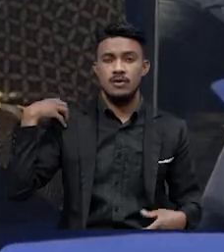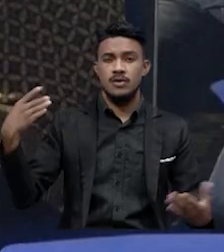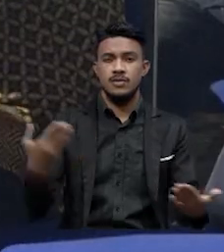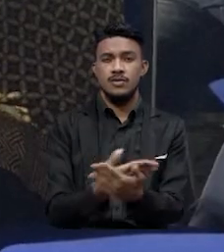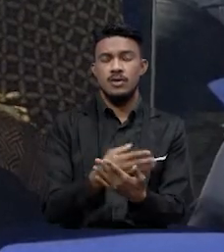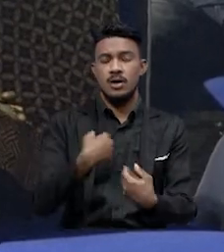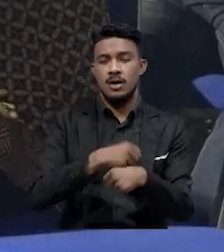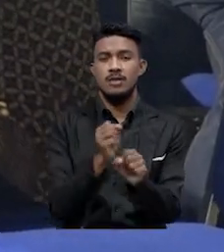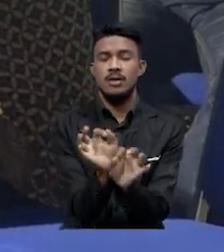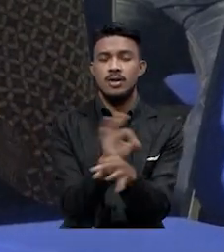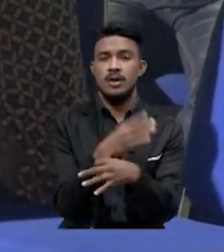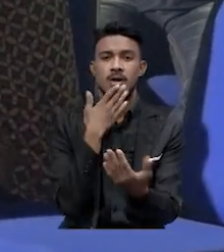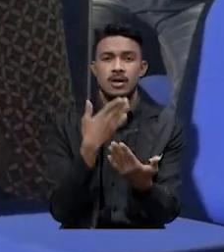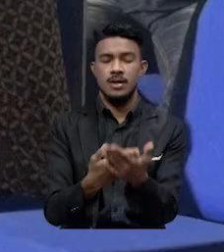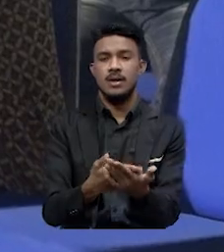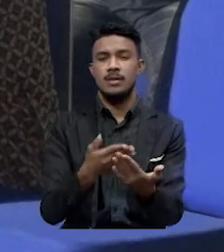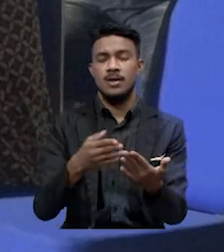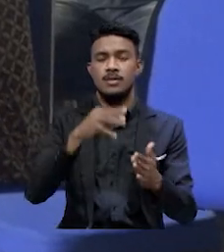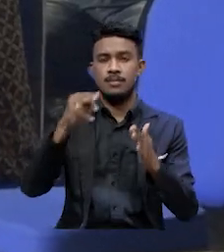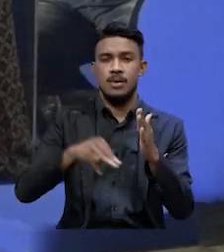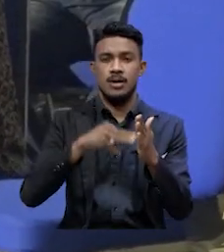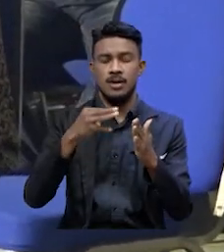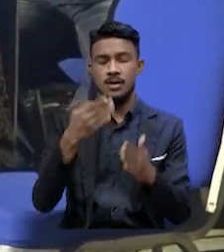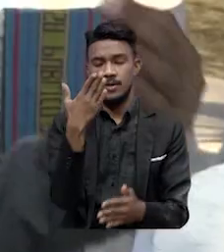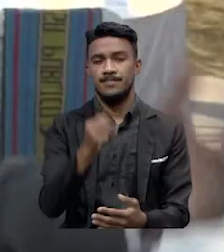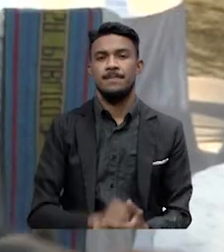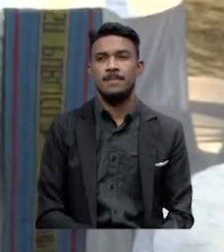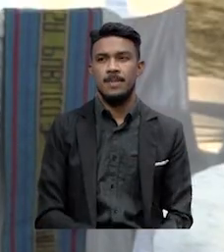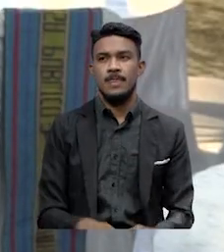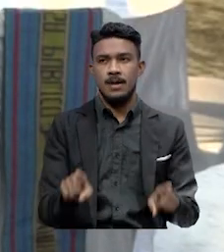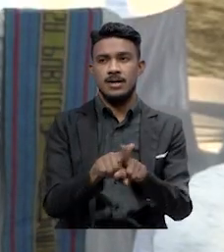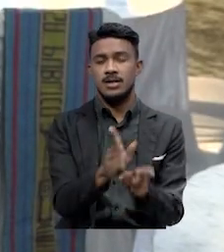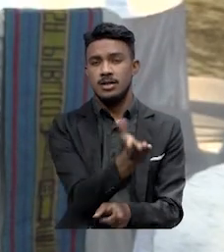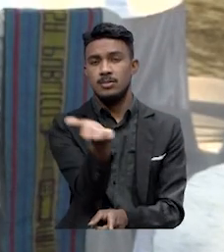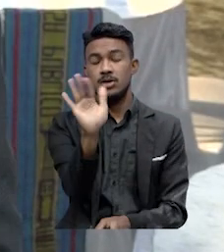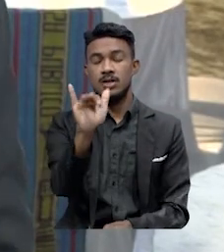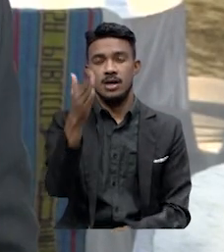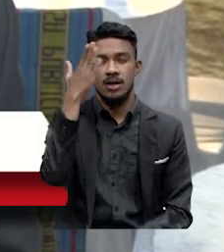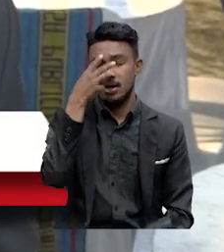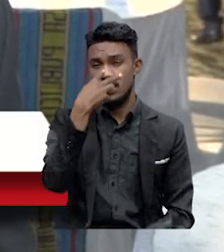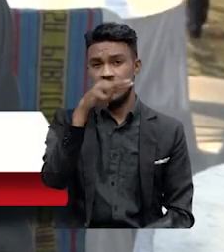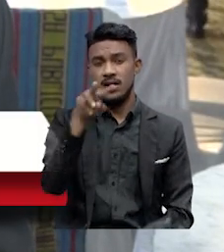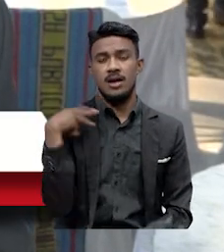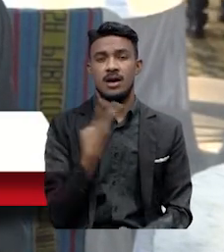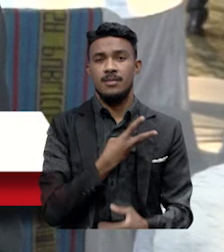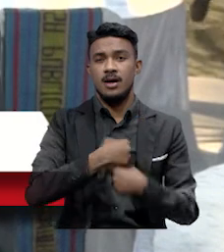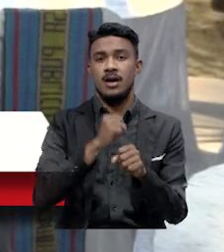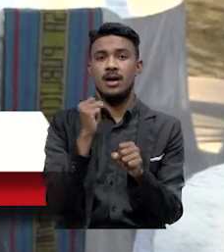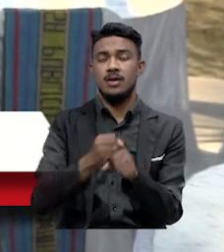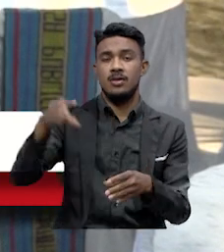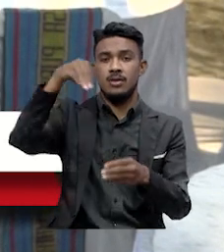dia de clitang, qualidade média estatal, né. Parece hoje que vou tirar, né? A minha lançamento de primeira